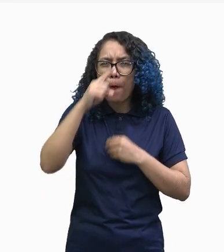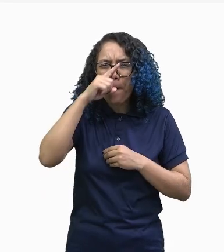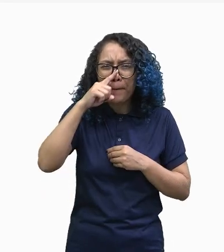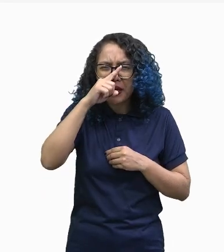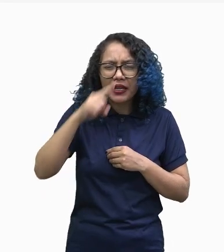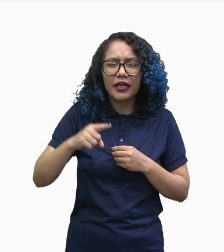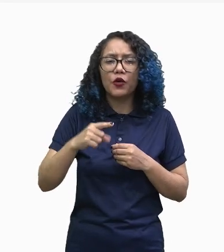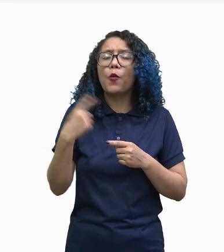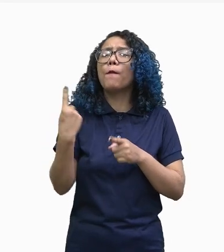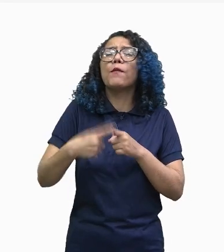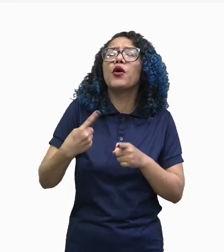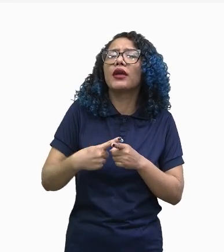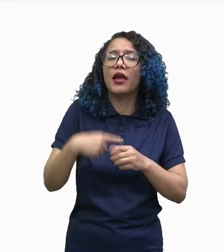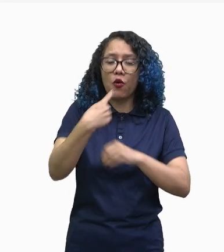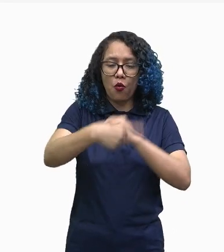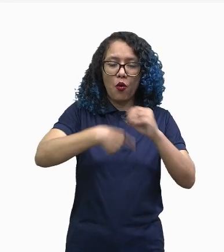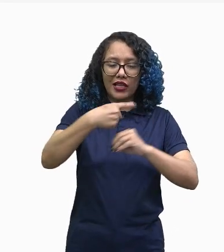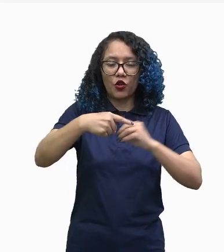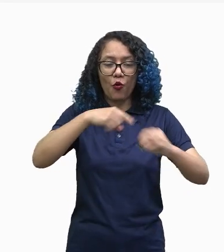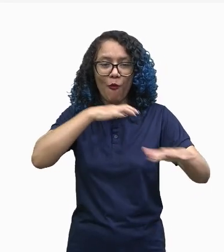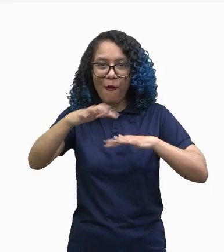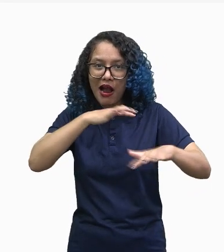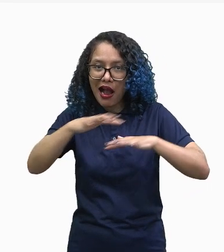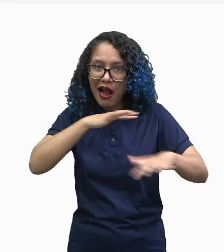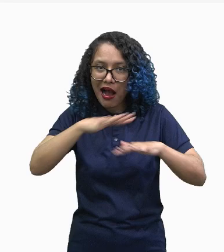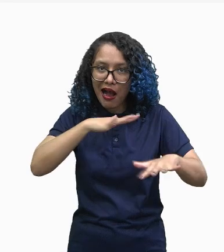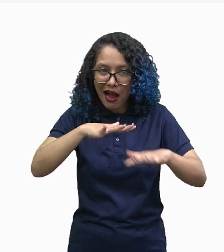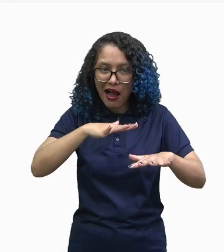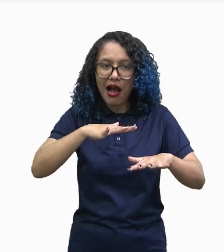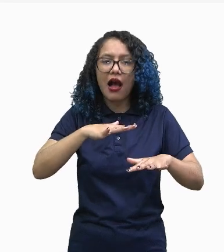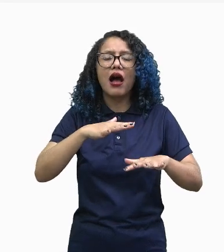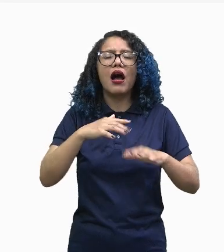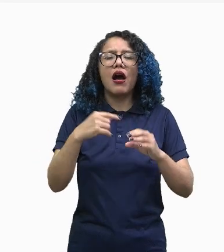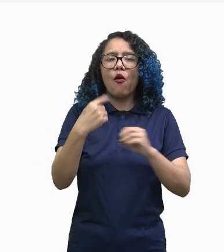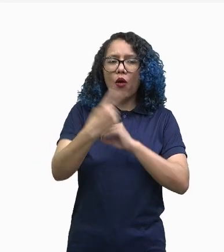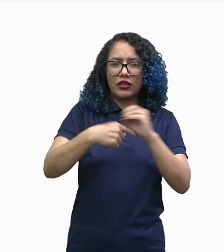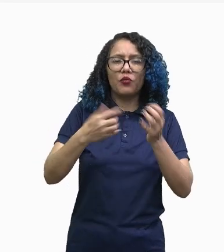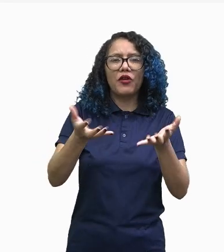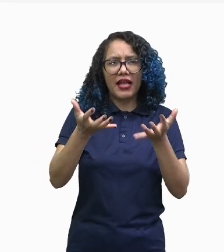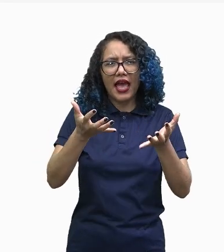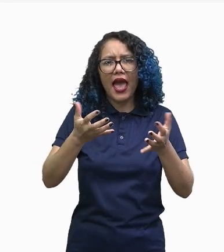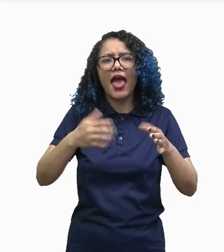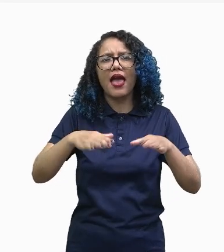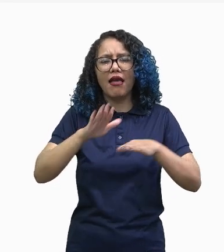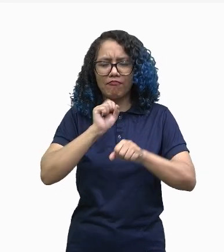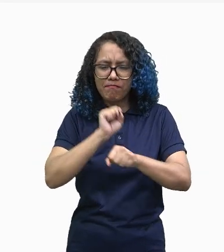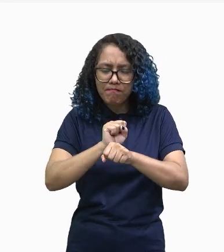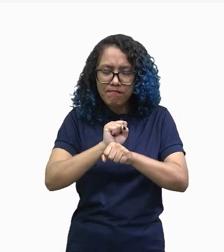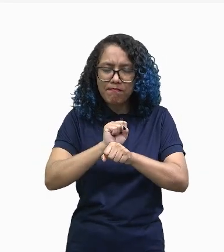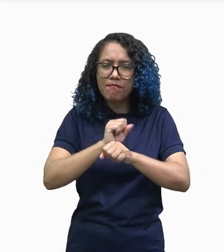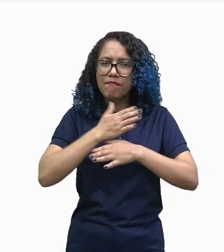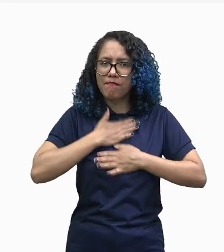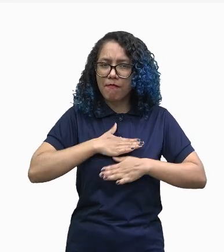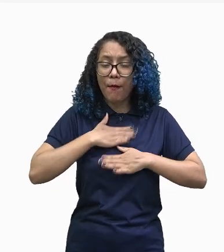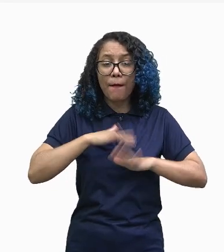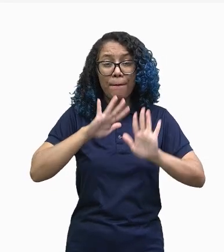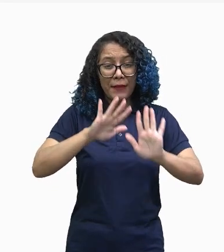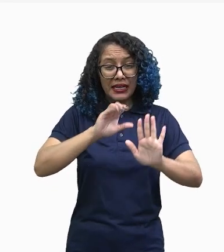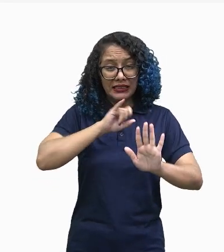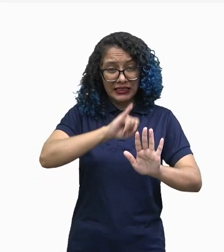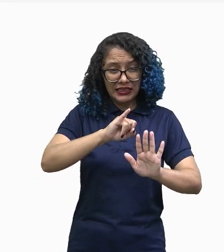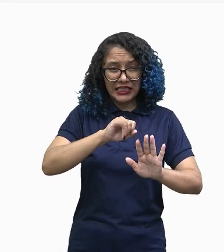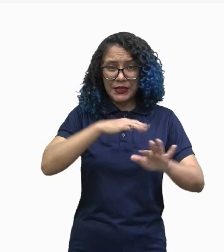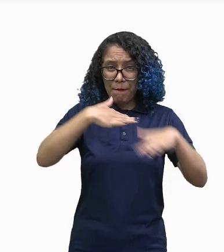da estabilidade atômica, tá? Então, a tendência dos átomos é atingir estabilidade. Porém, se a configuração